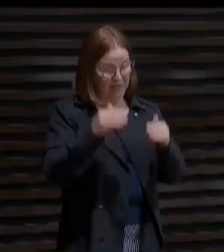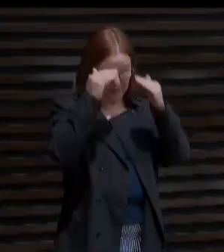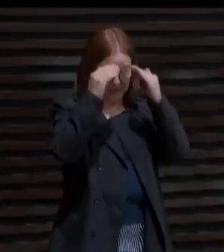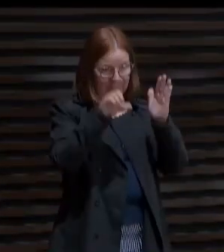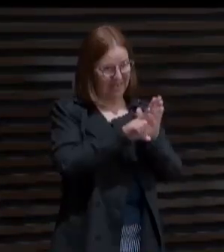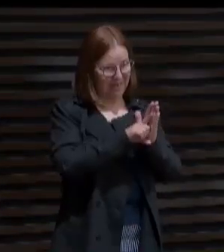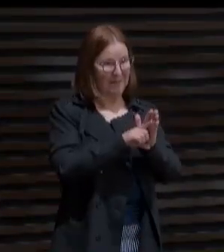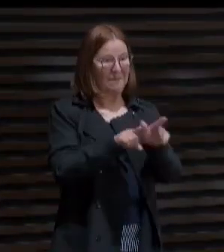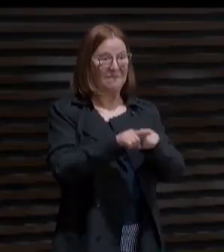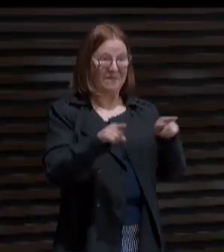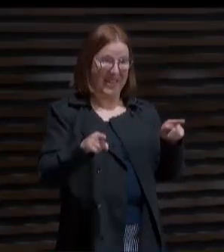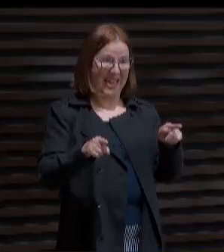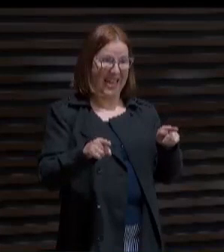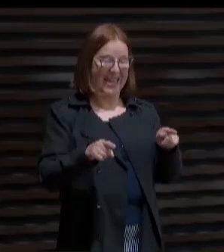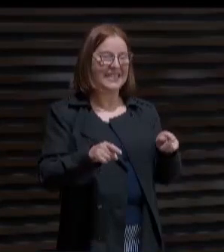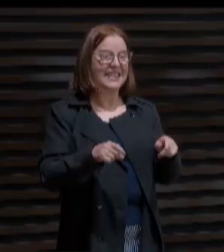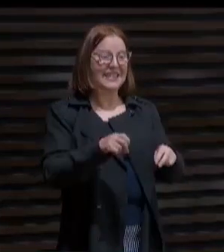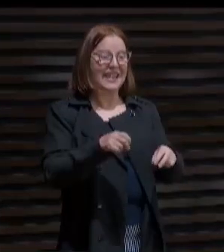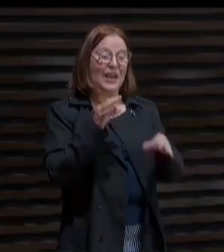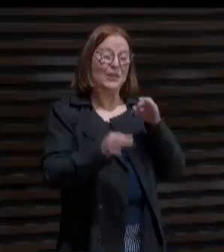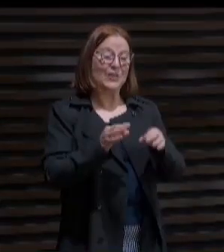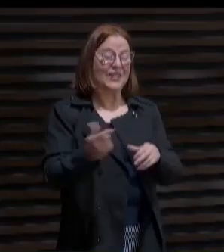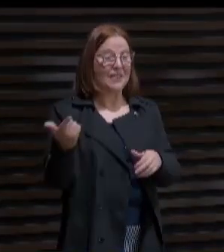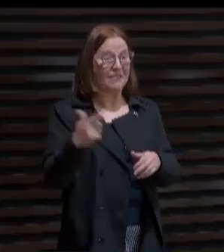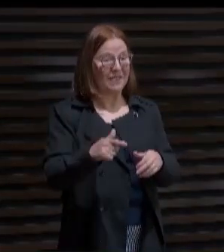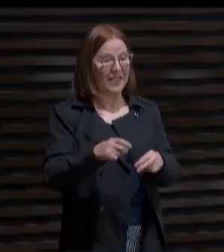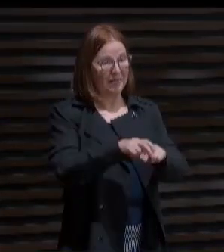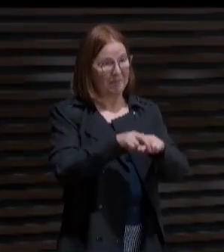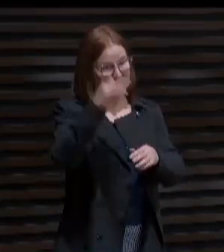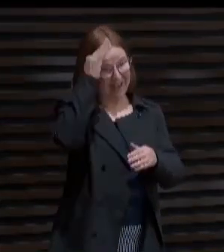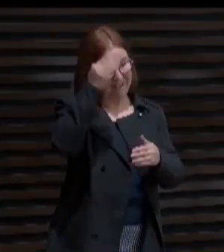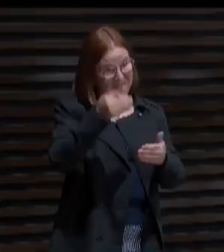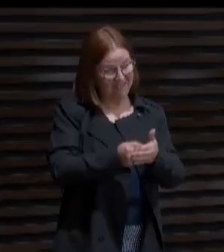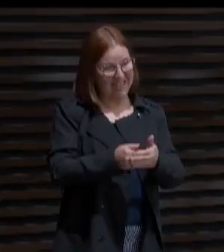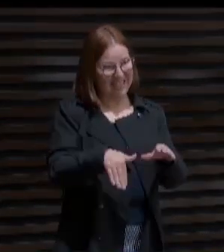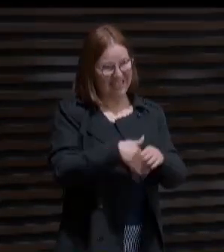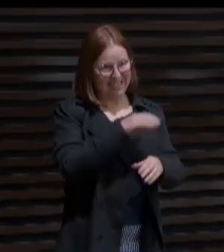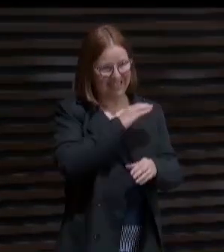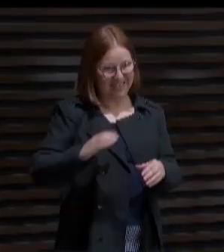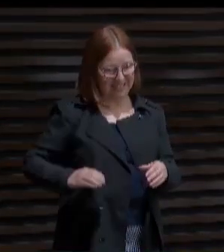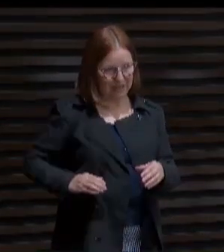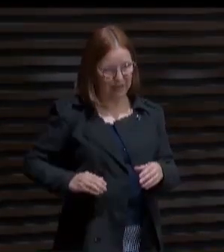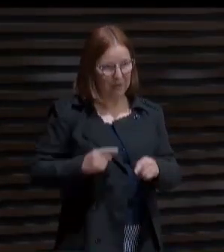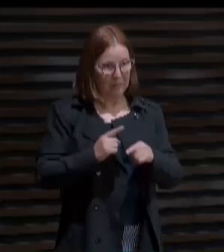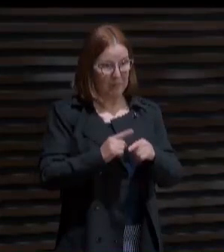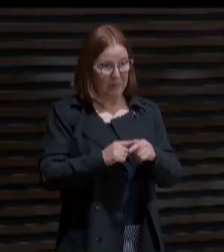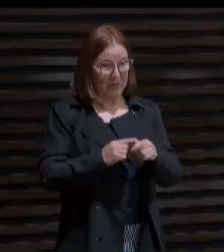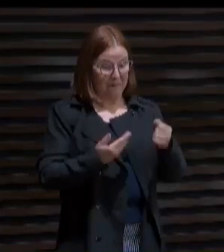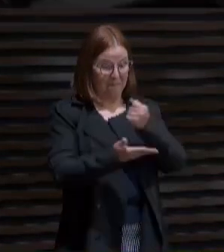a justiça que vem pela fé em Cristo, pois é com base na fé que Deus nos declarou